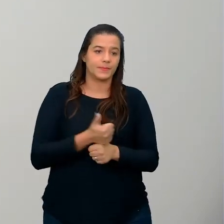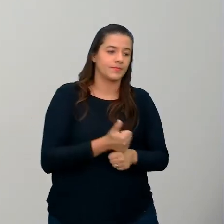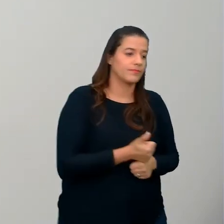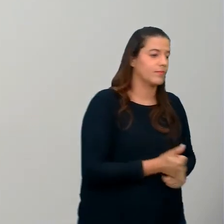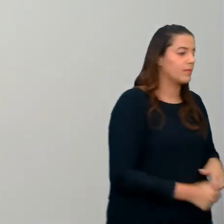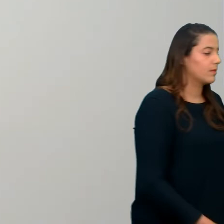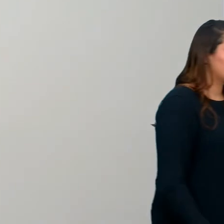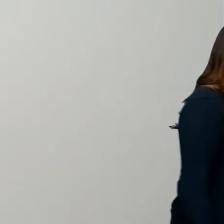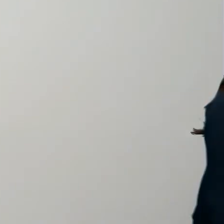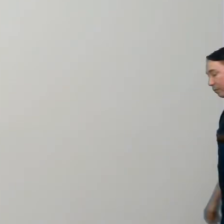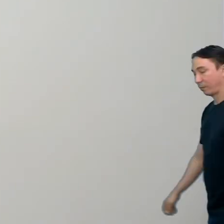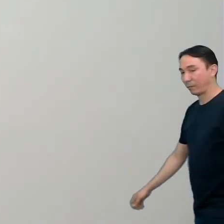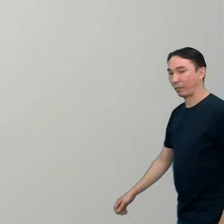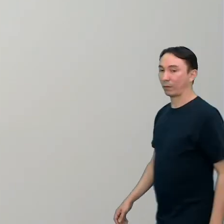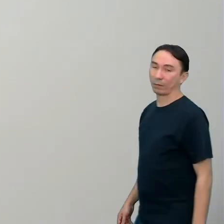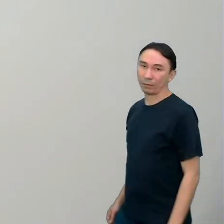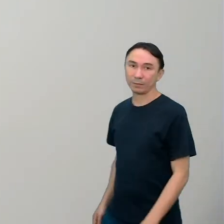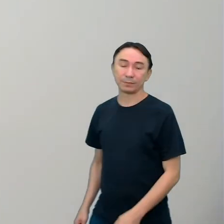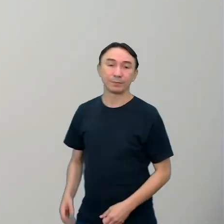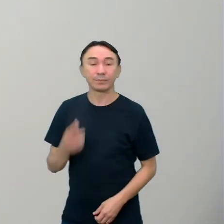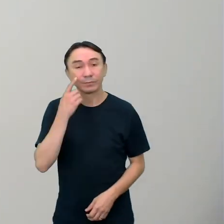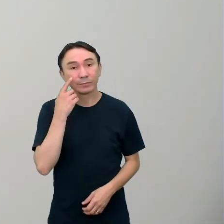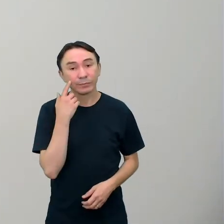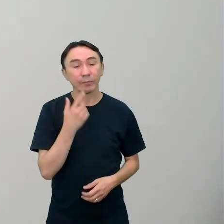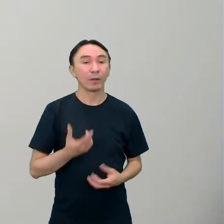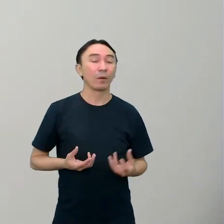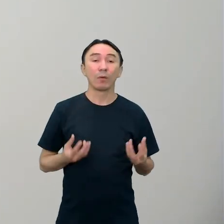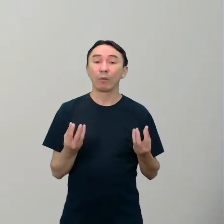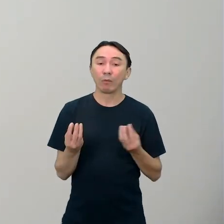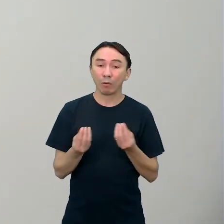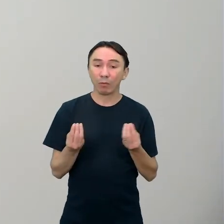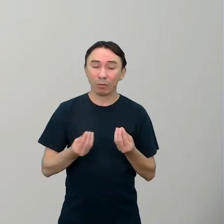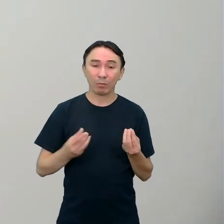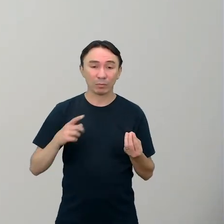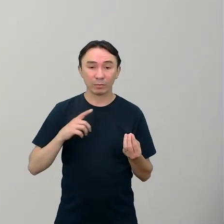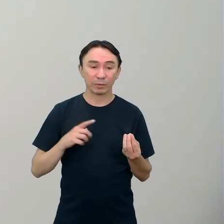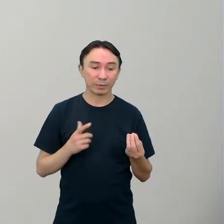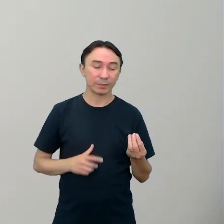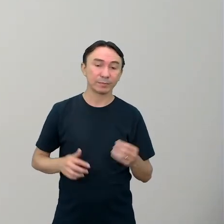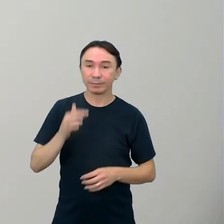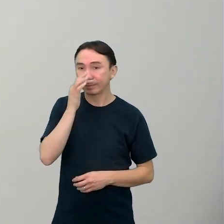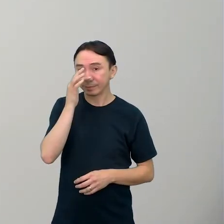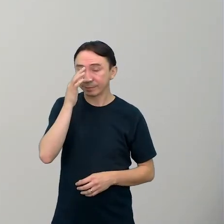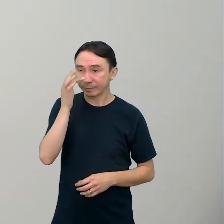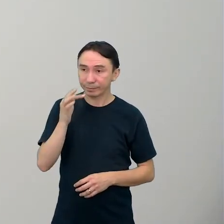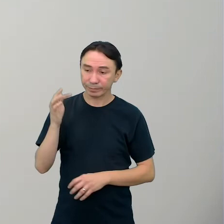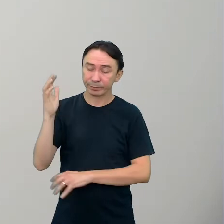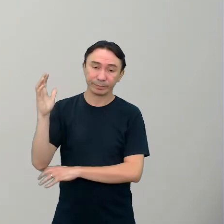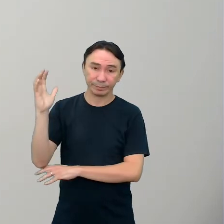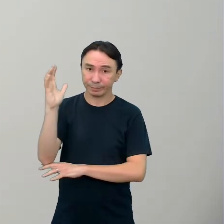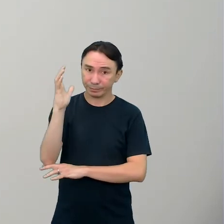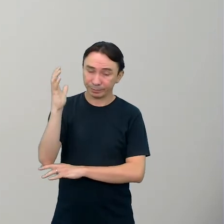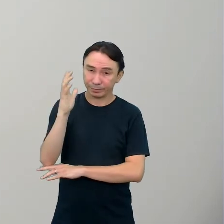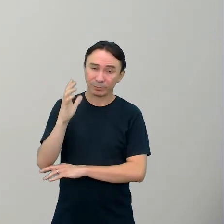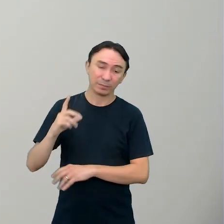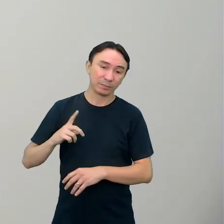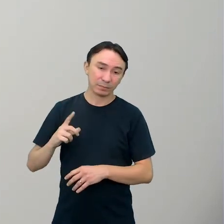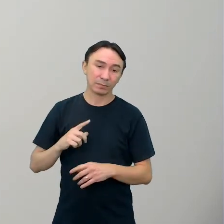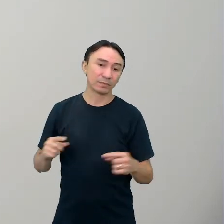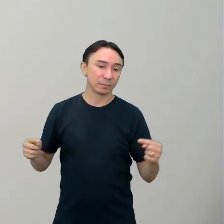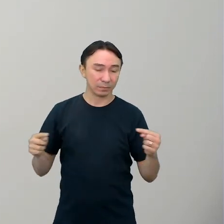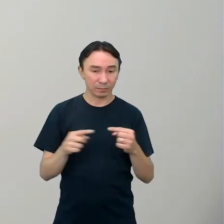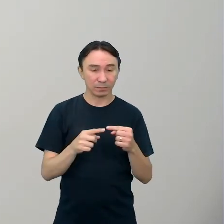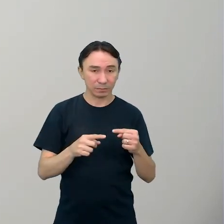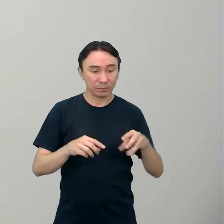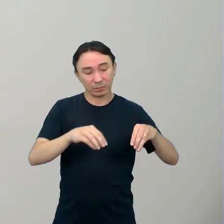ver, né, justamente como que os organismos vegetais estão associados e estão intimamente associados com essa